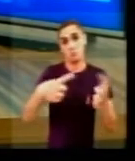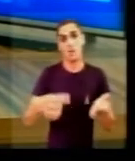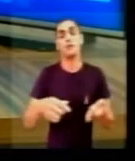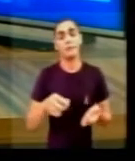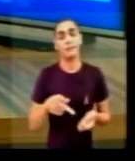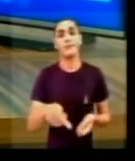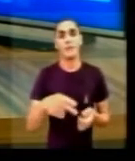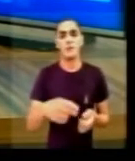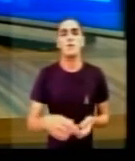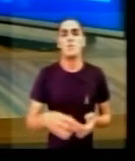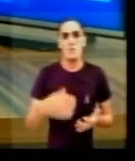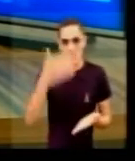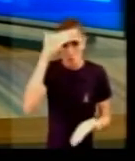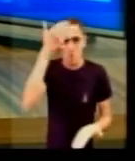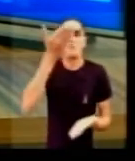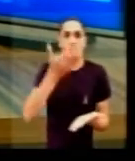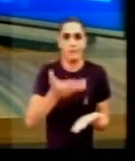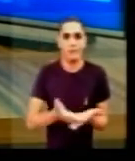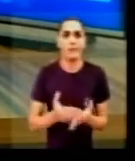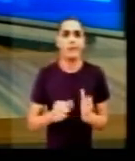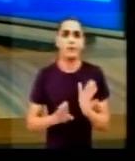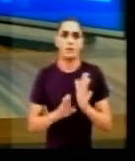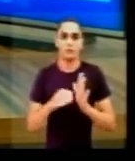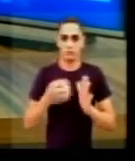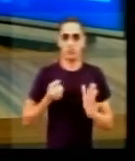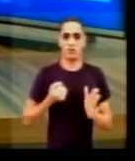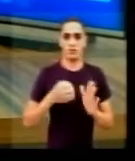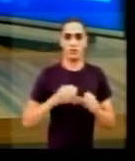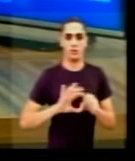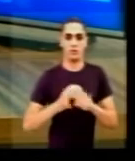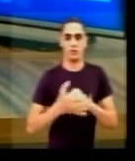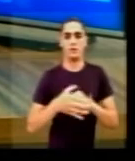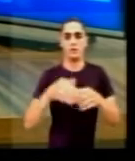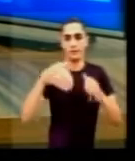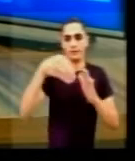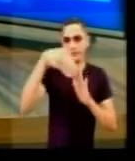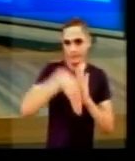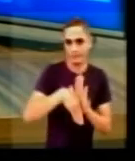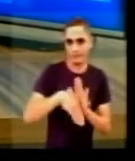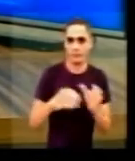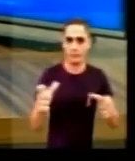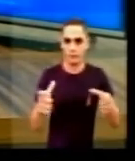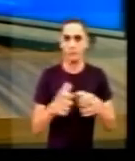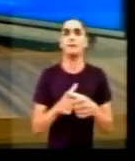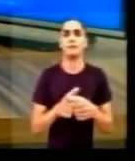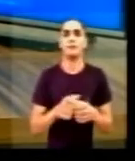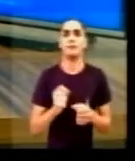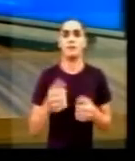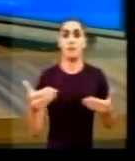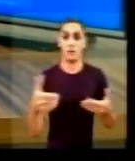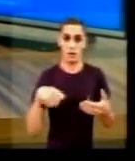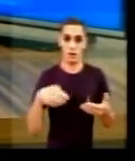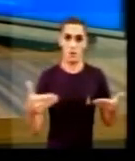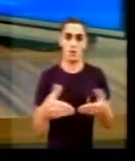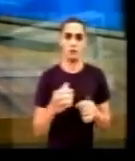um platô menor do que nós temos hoje. Próximo.